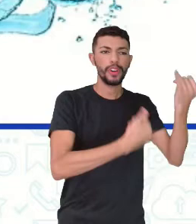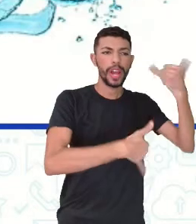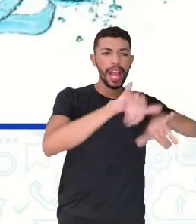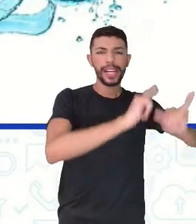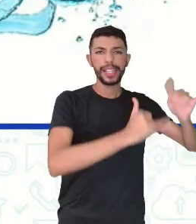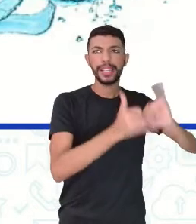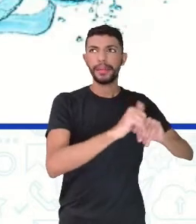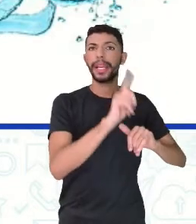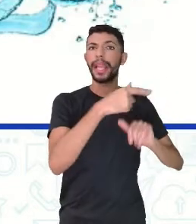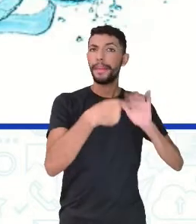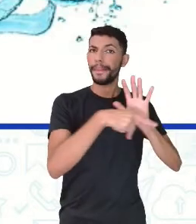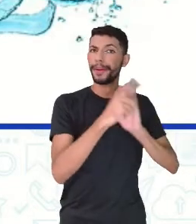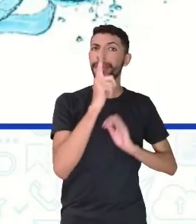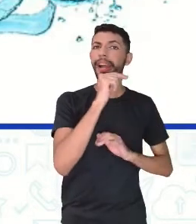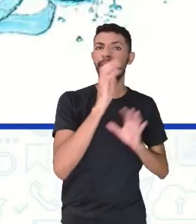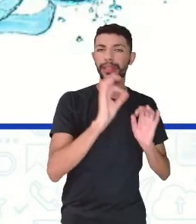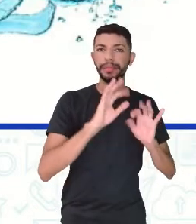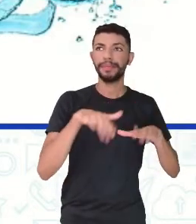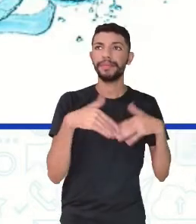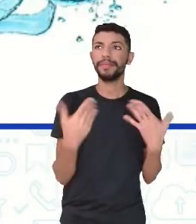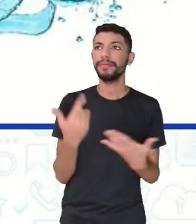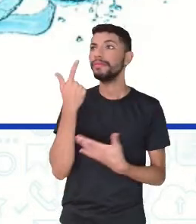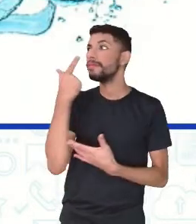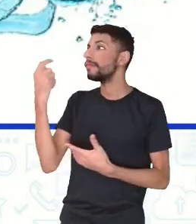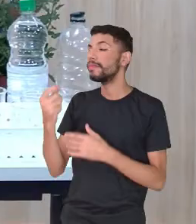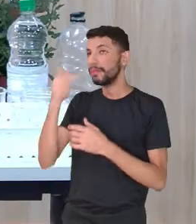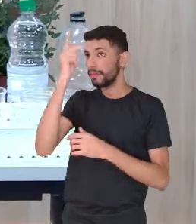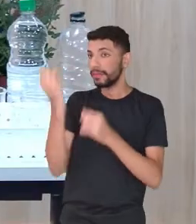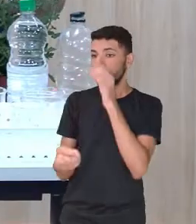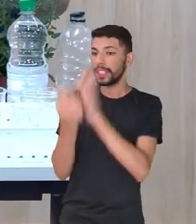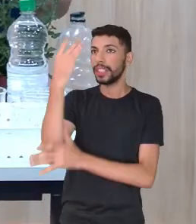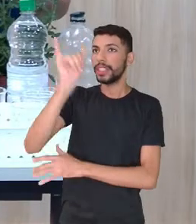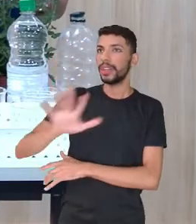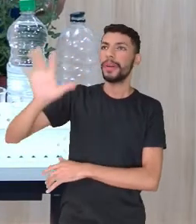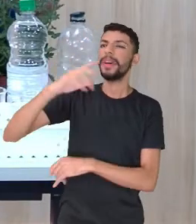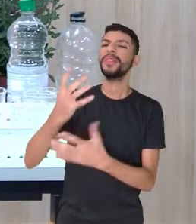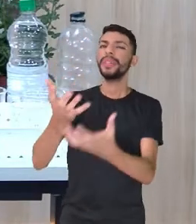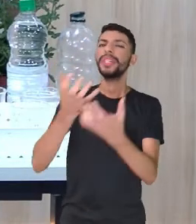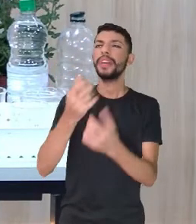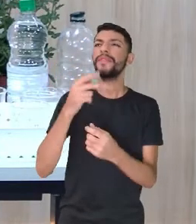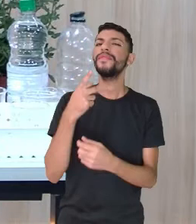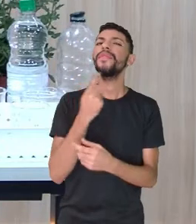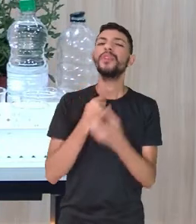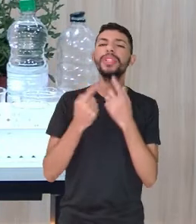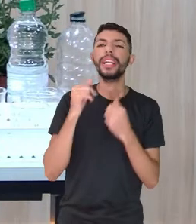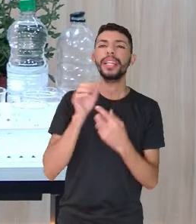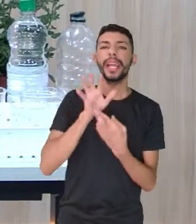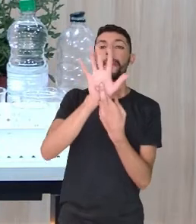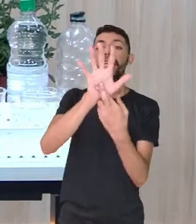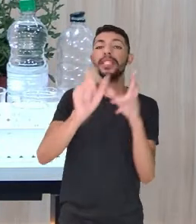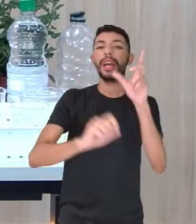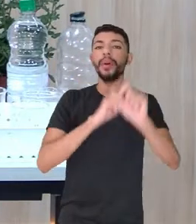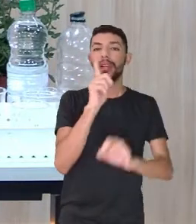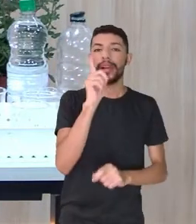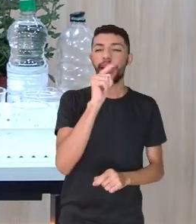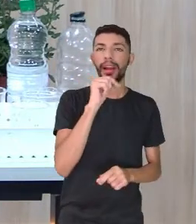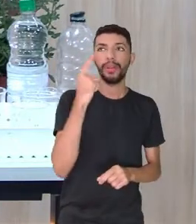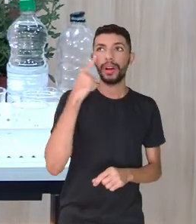aí com água. Eu acho que quem construiu essa imagem queria representar aí a questão da água.